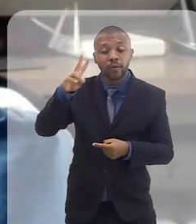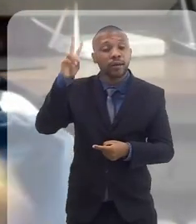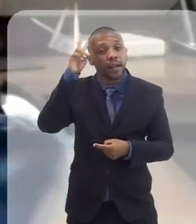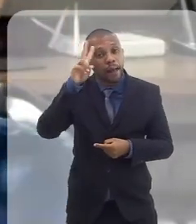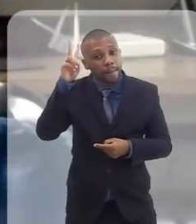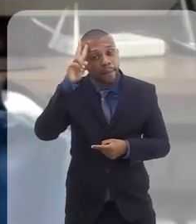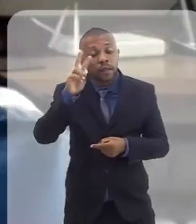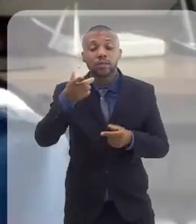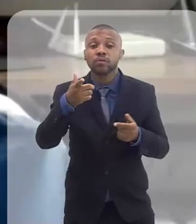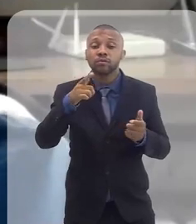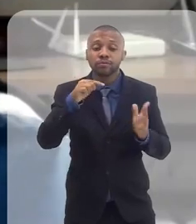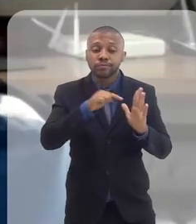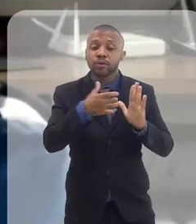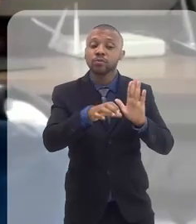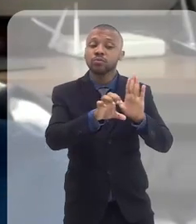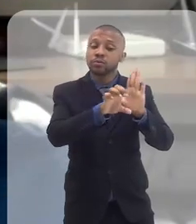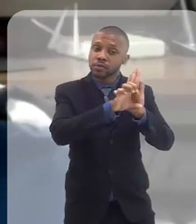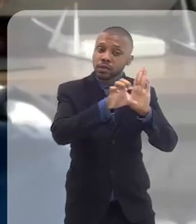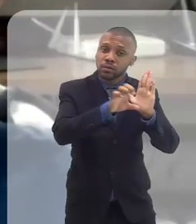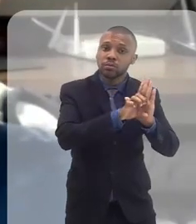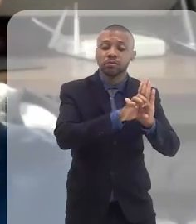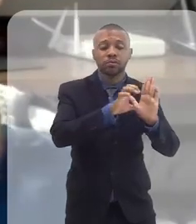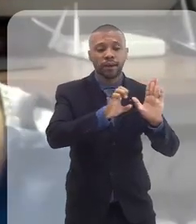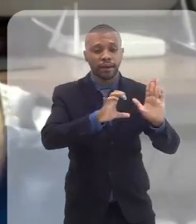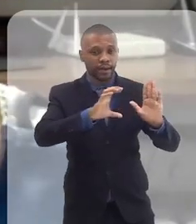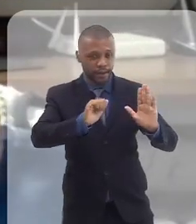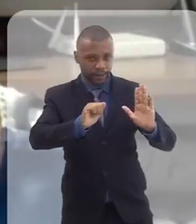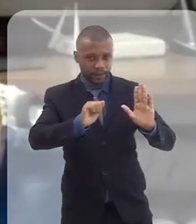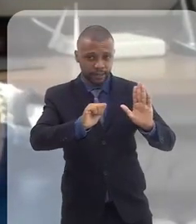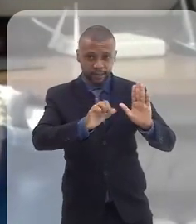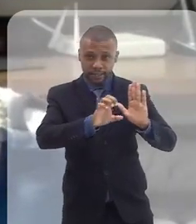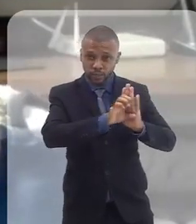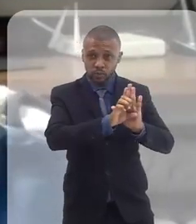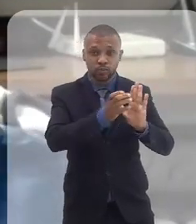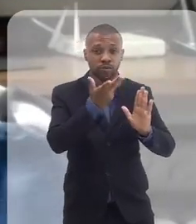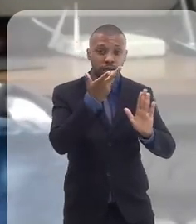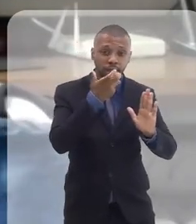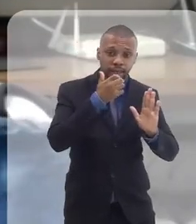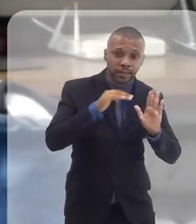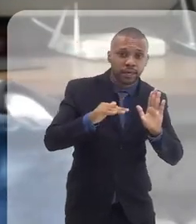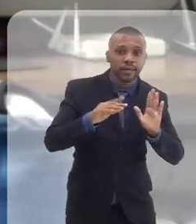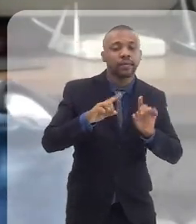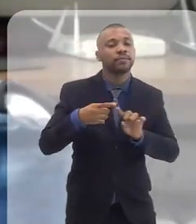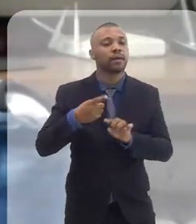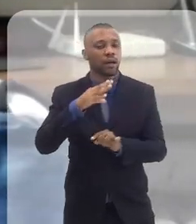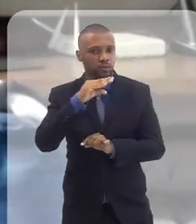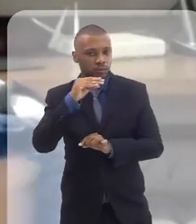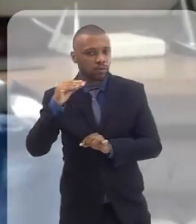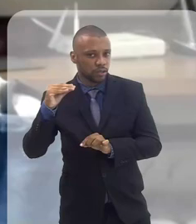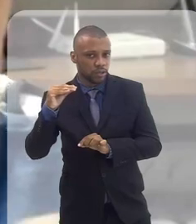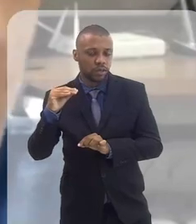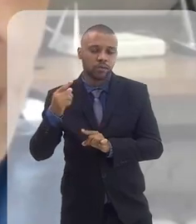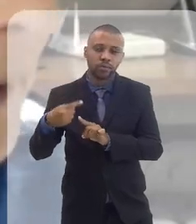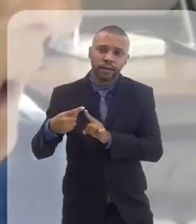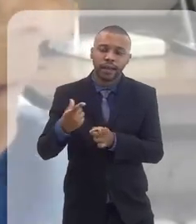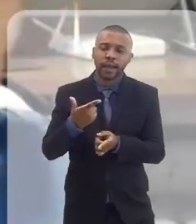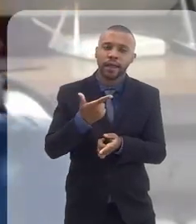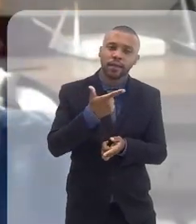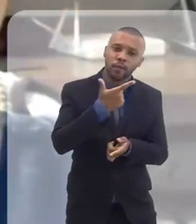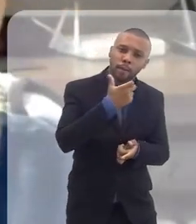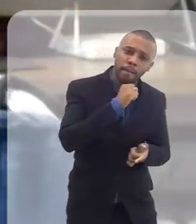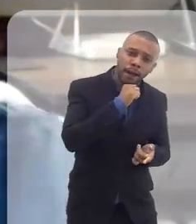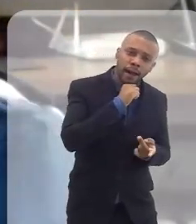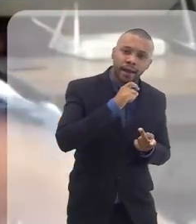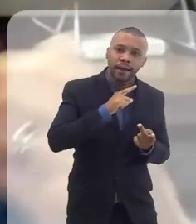inclusive lembrando do estatuto da criança e do adolescente, porque o pai, a